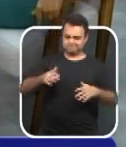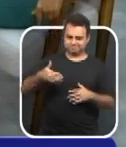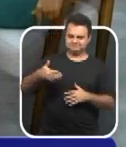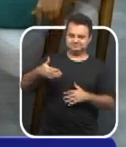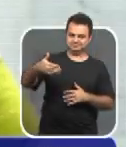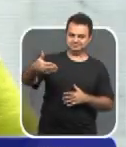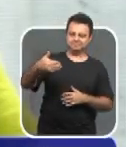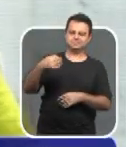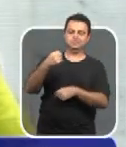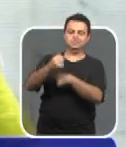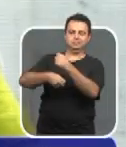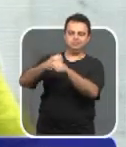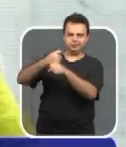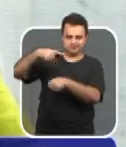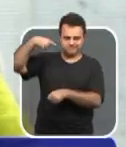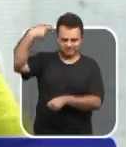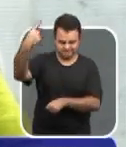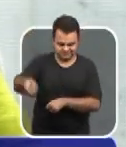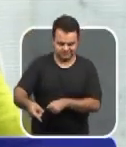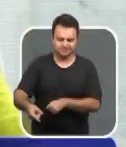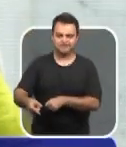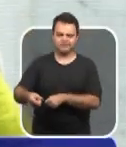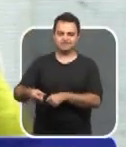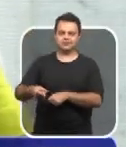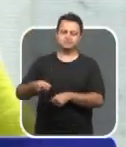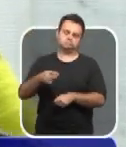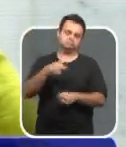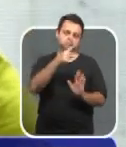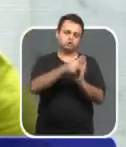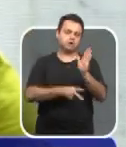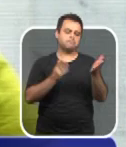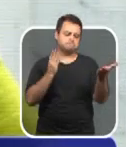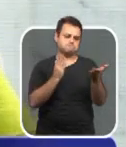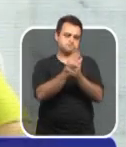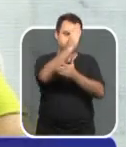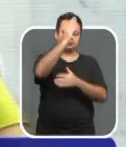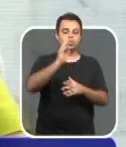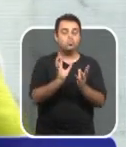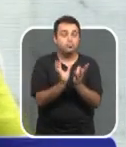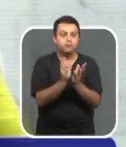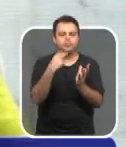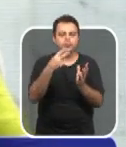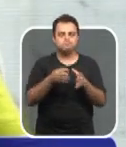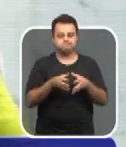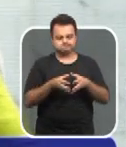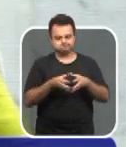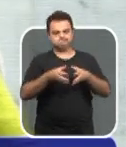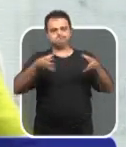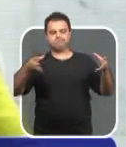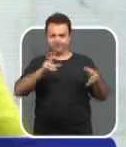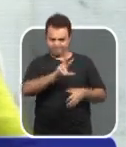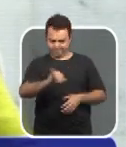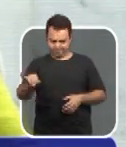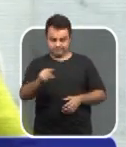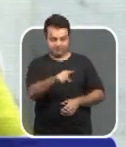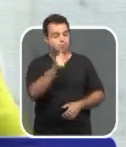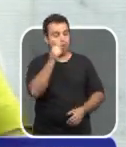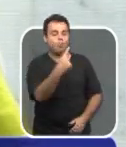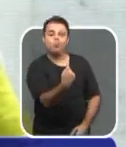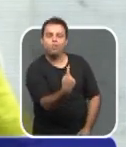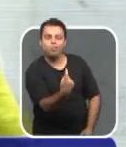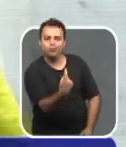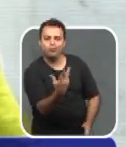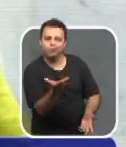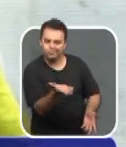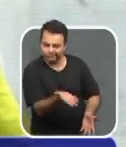da próxima legislatura é possível que nós... É possível não, já foi aprovado, nós vamos ter mais vereadores aqui dentro. Você, como a